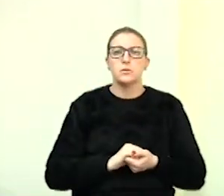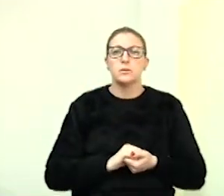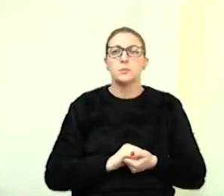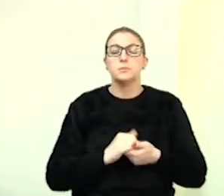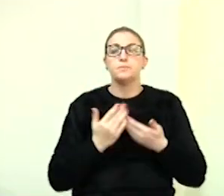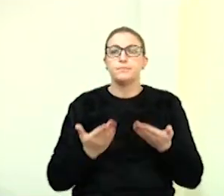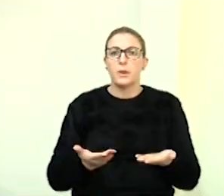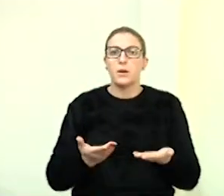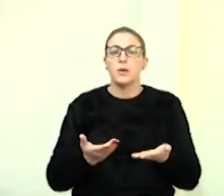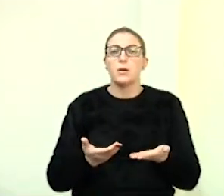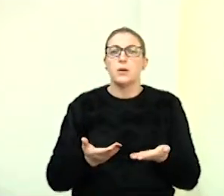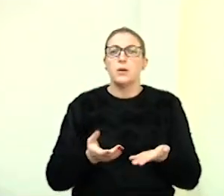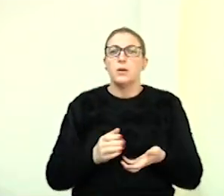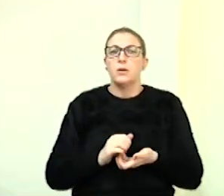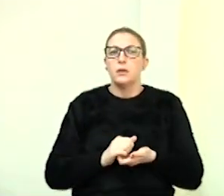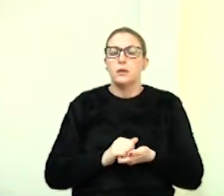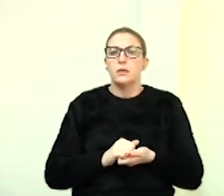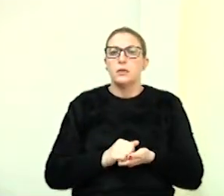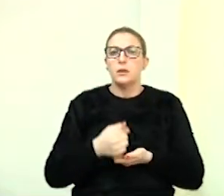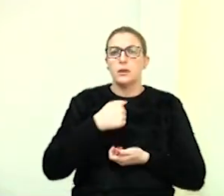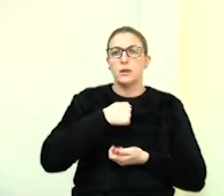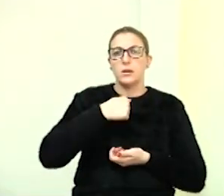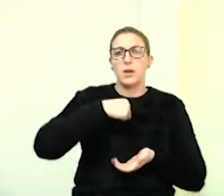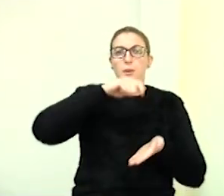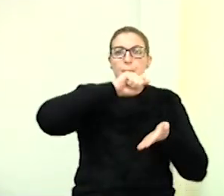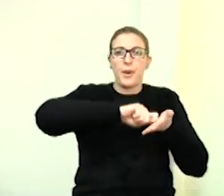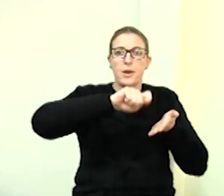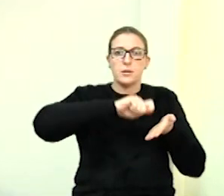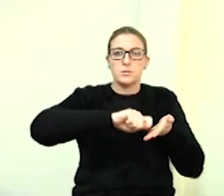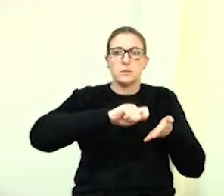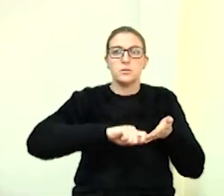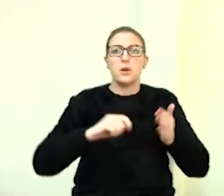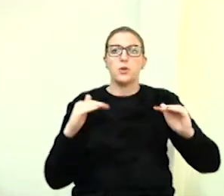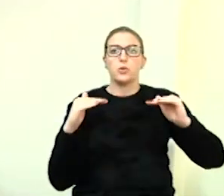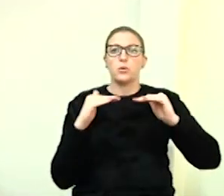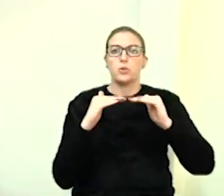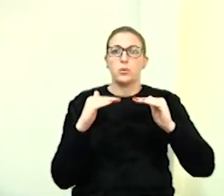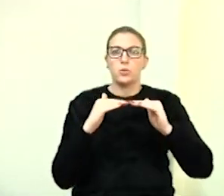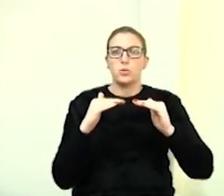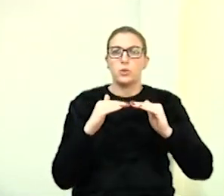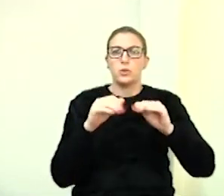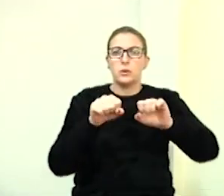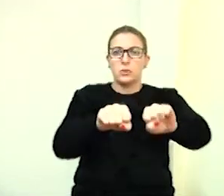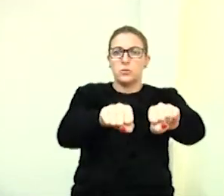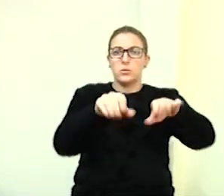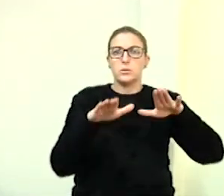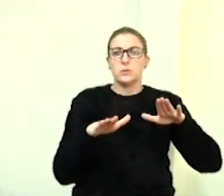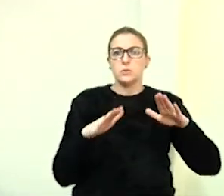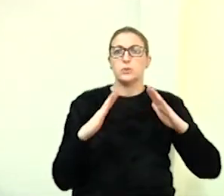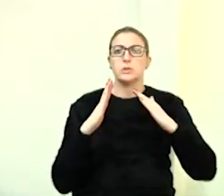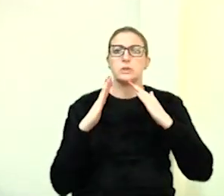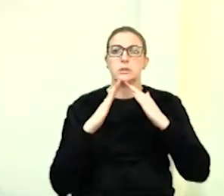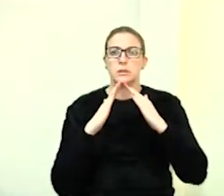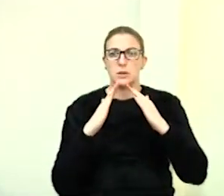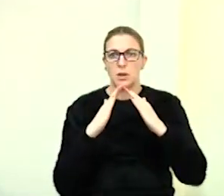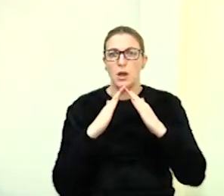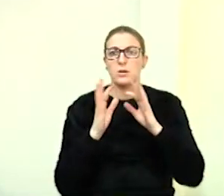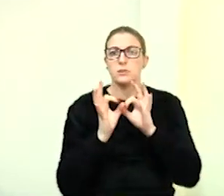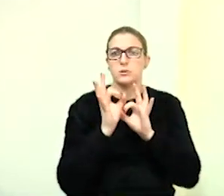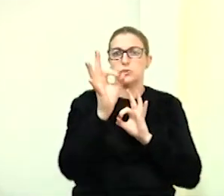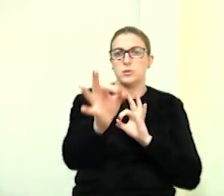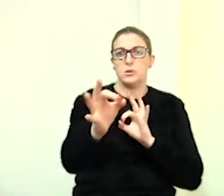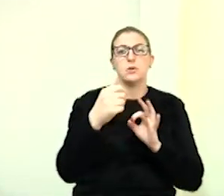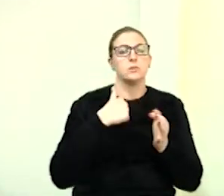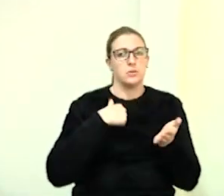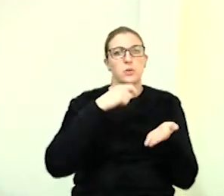Bem, eu assinei favorável à questão das sessões online. Fui uma das que assinei